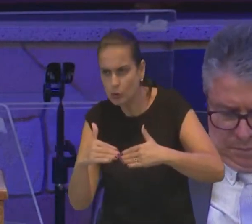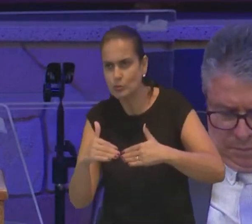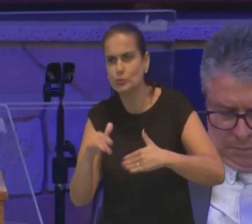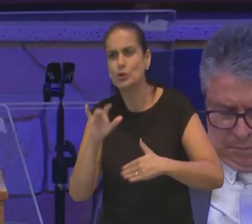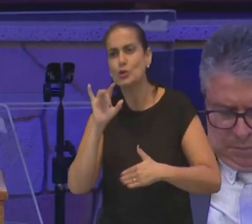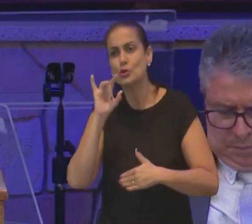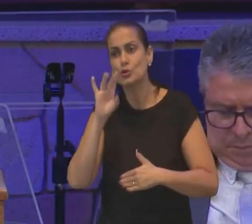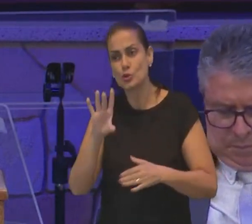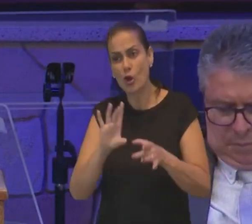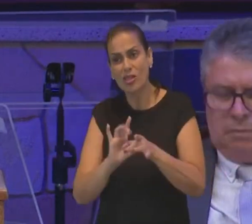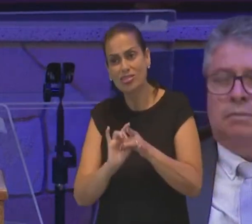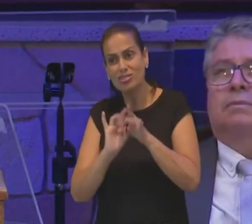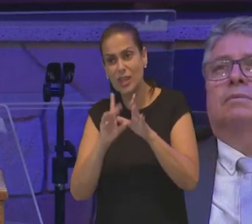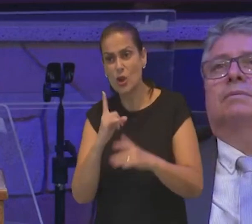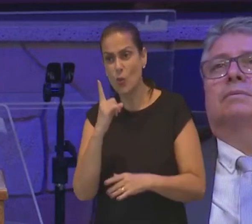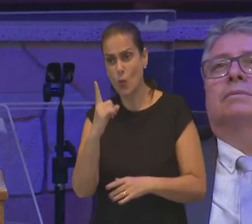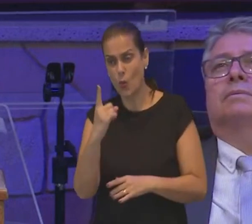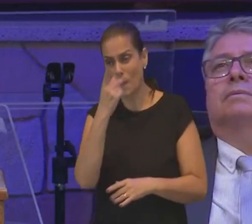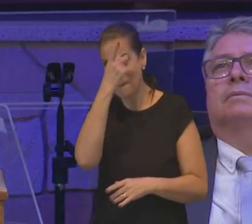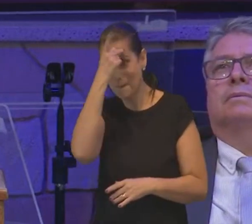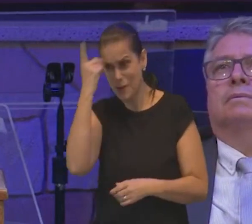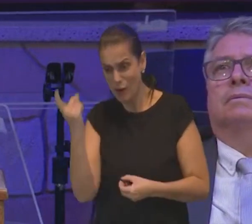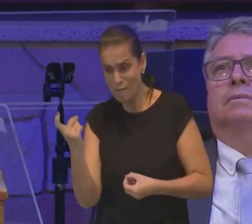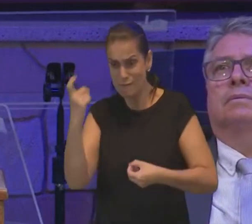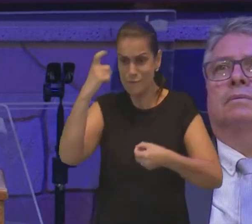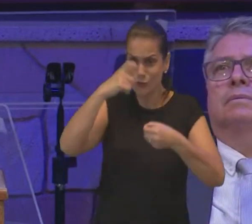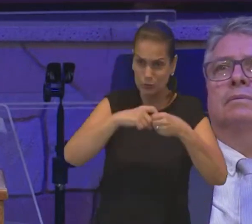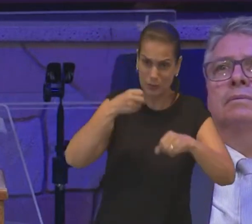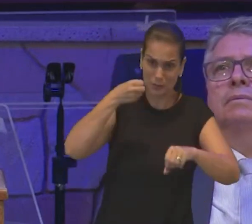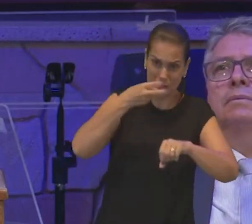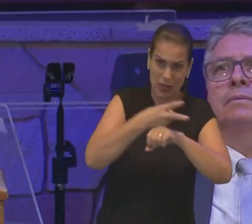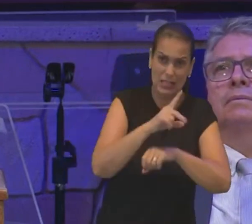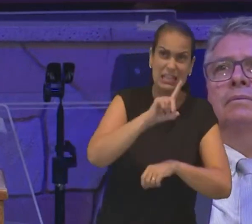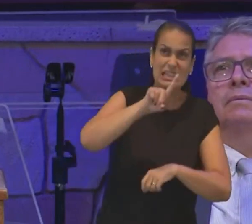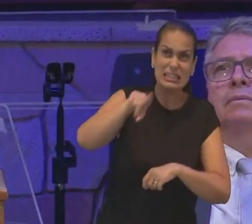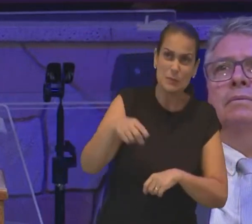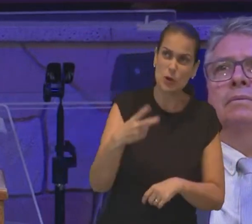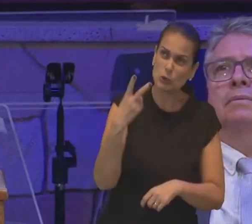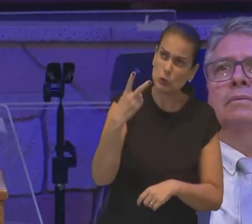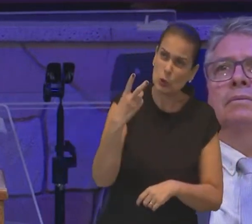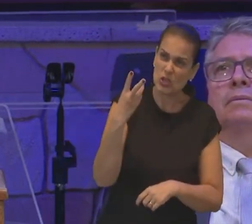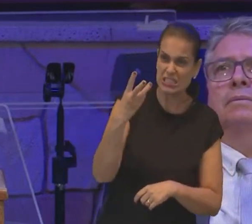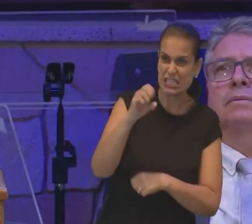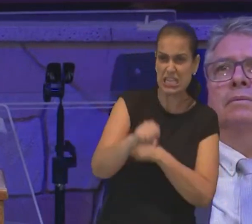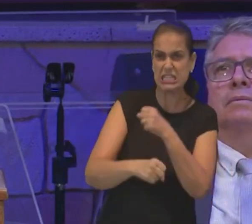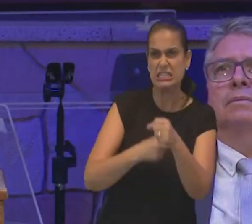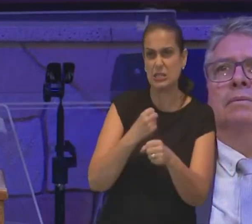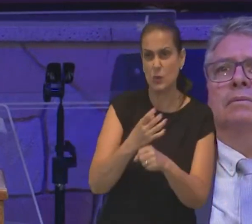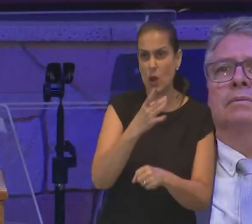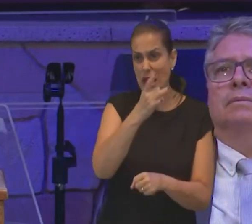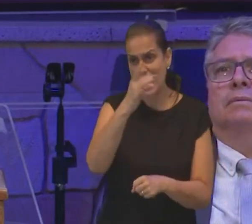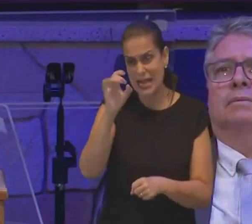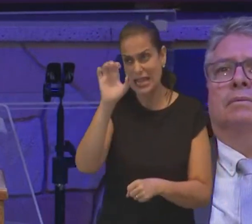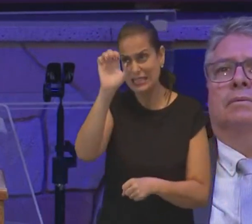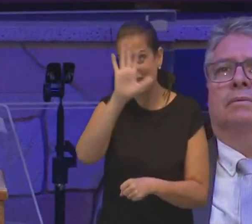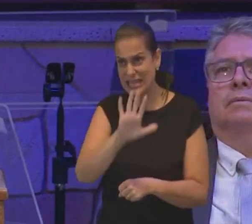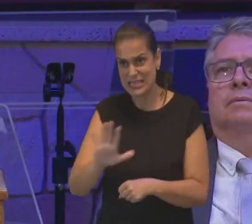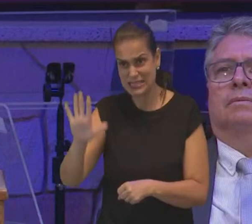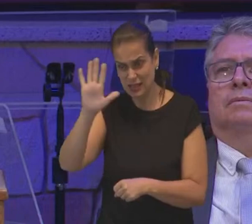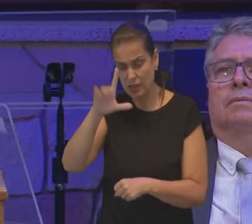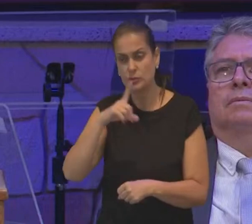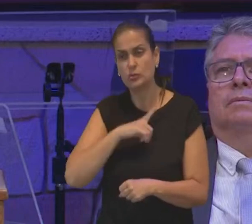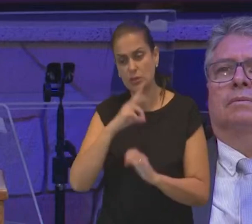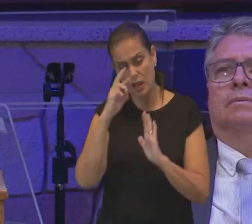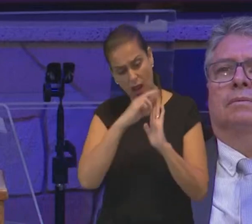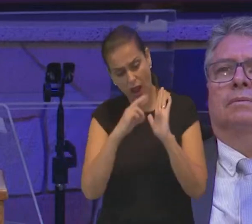permite um preso voltar para dentro do presídio depois de 2, 3 anos. Cada estado tem a